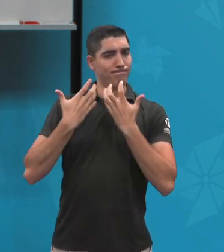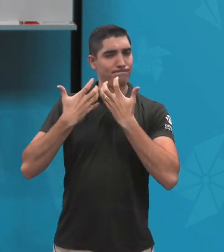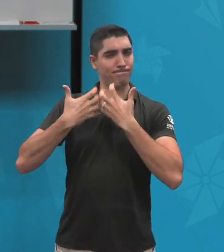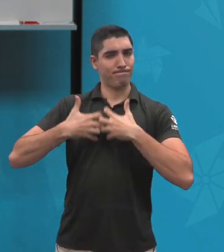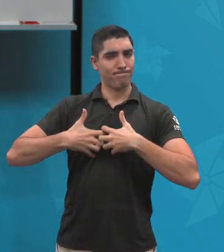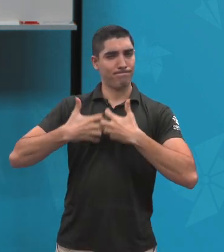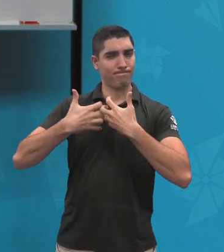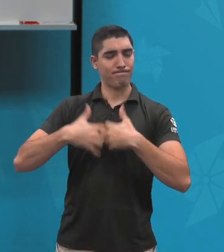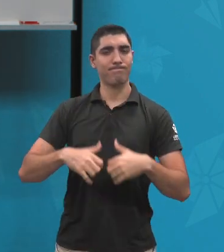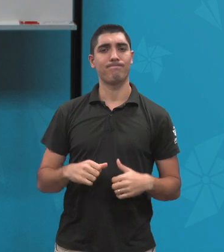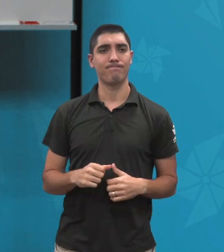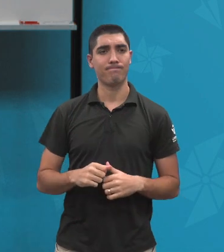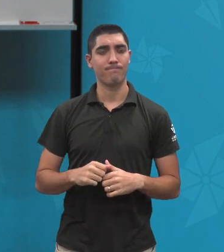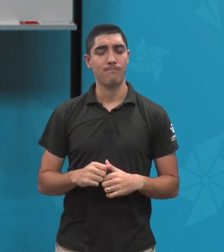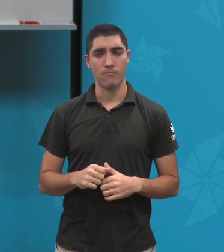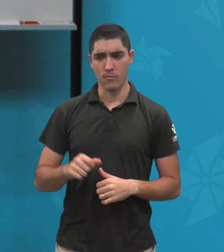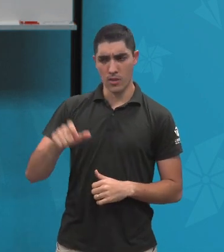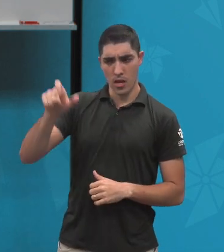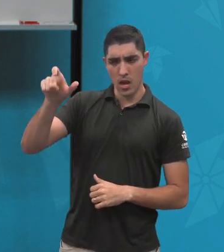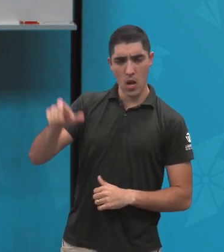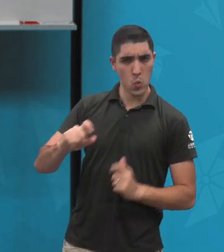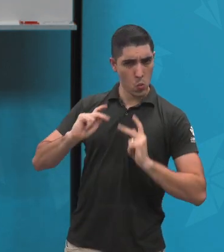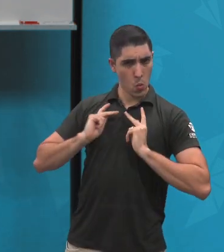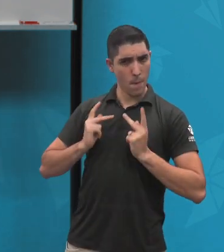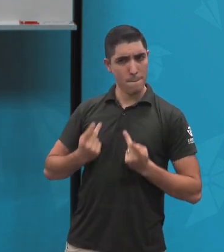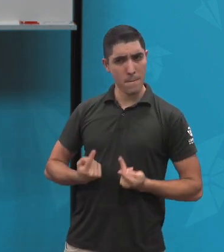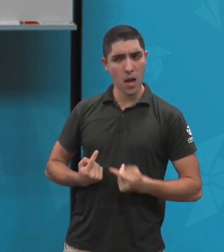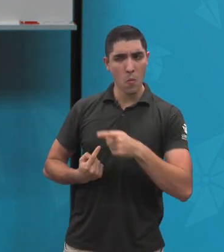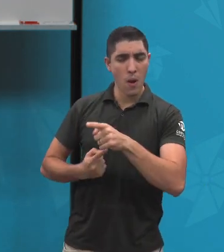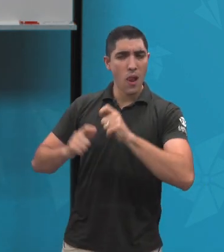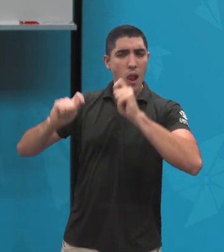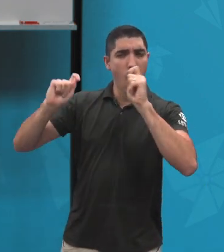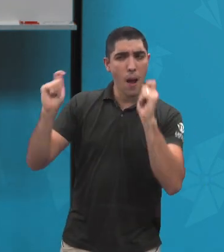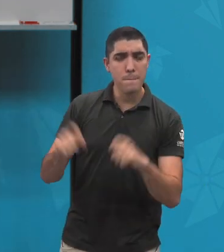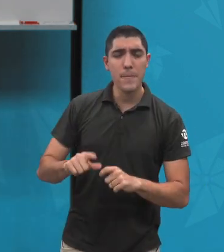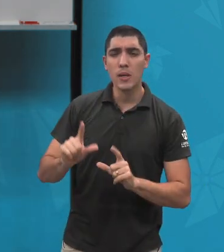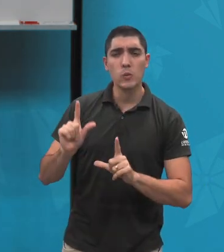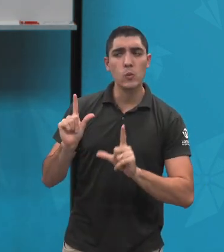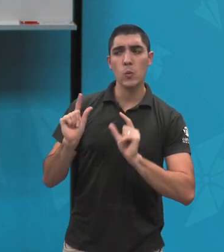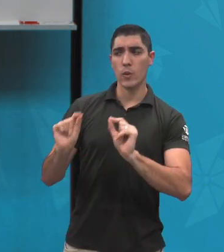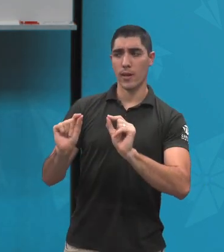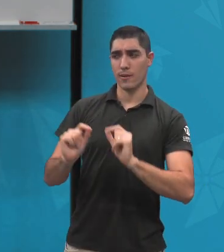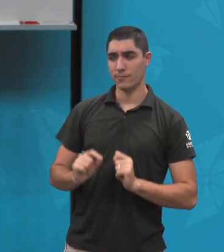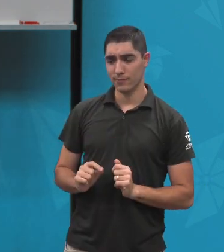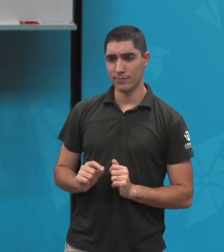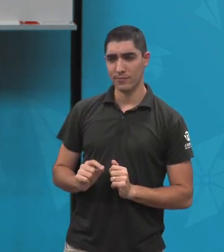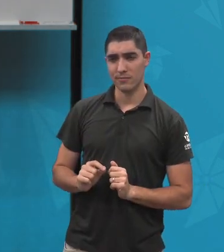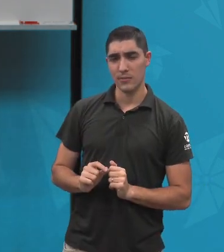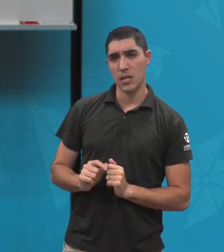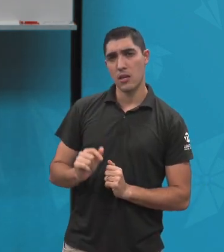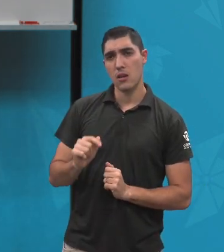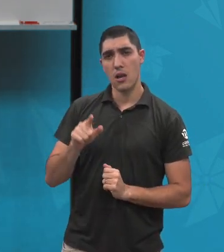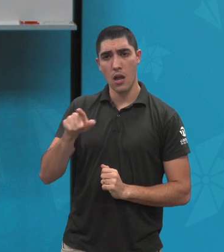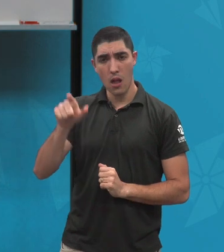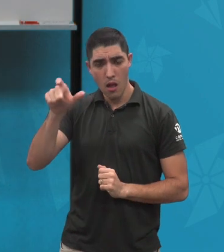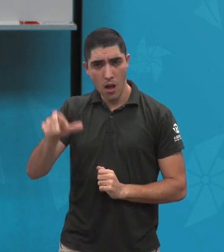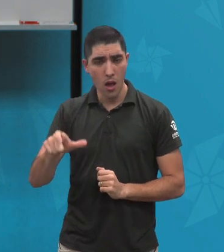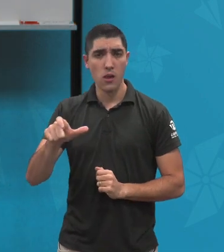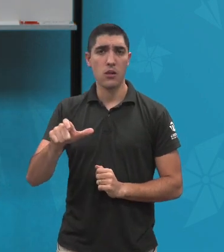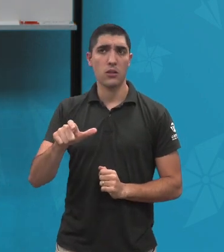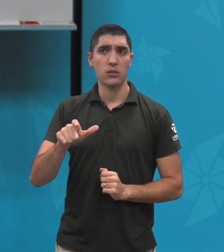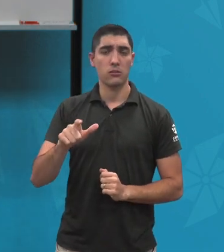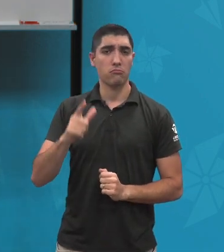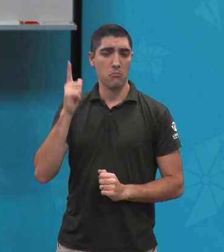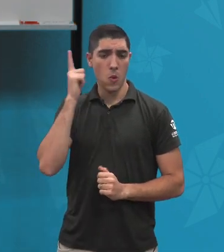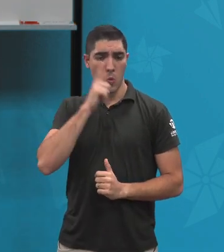pergunta: do que um homem é capaz em termos de criação artística, em termos de